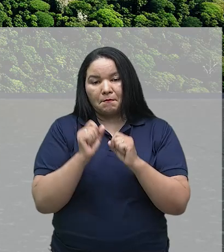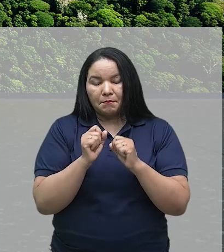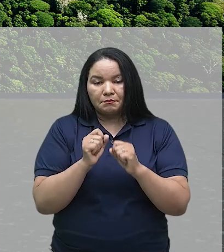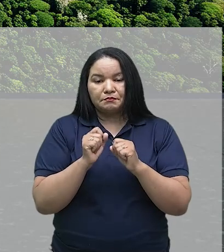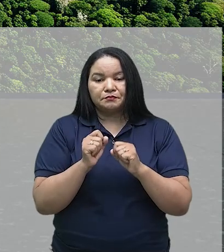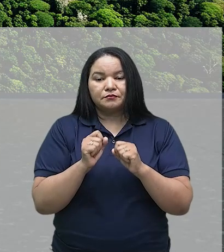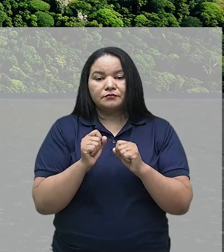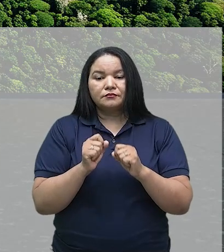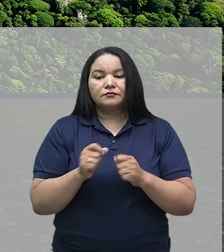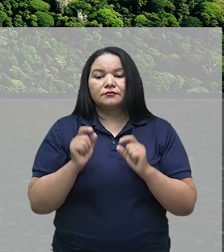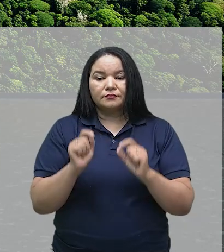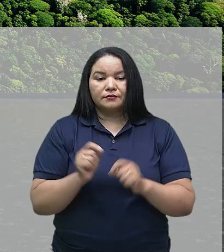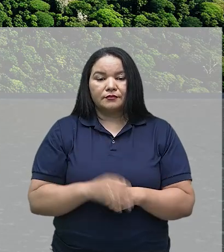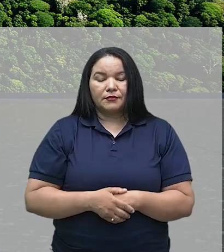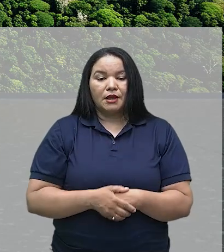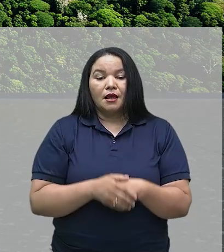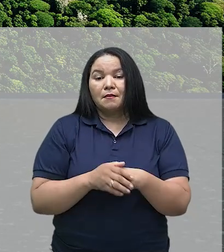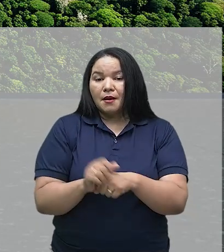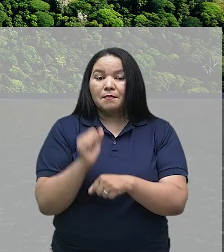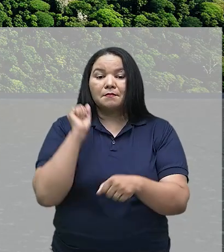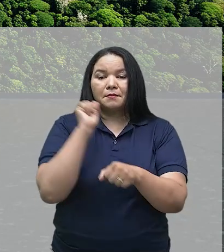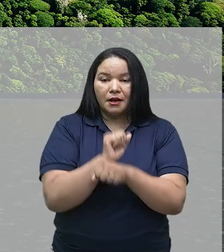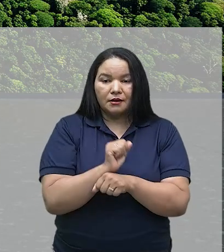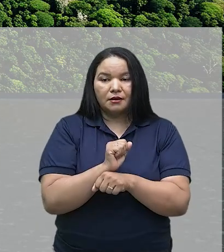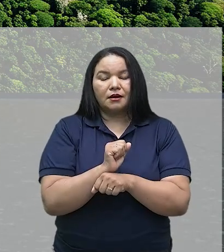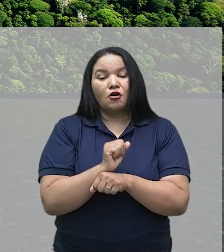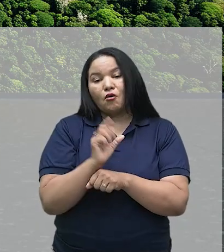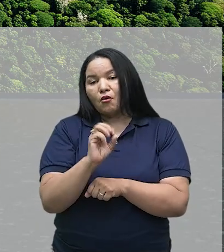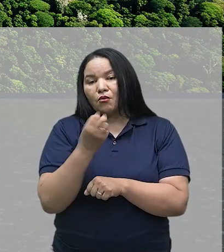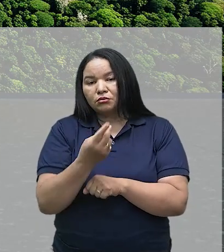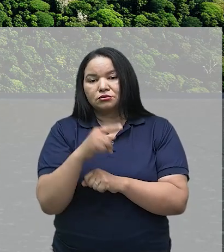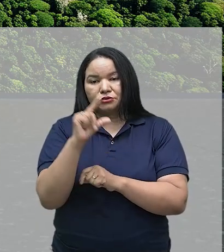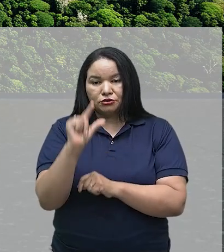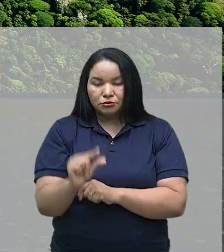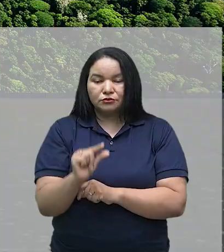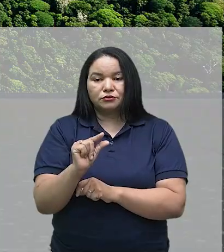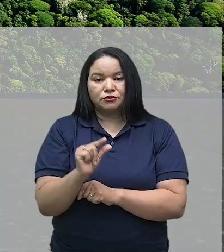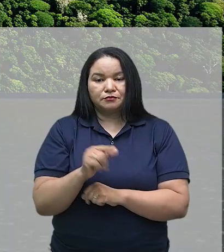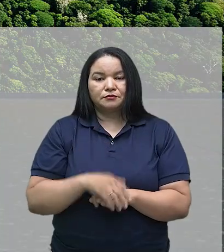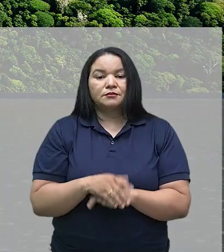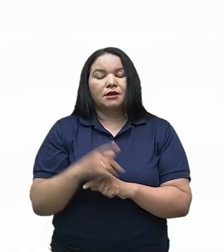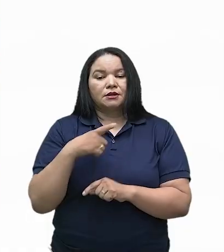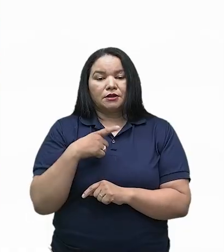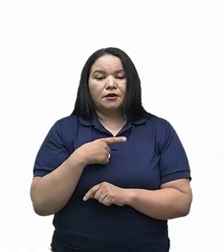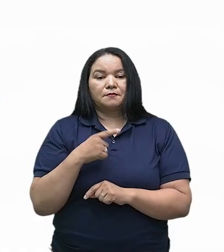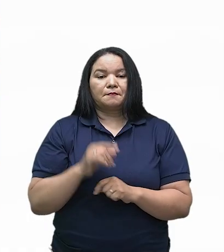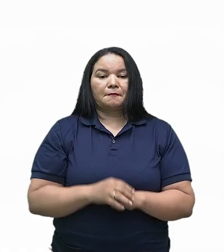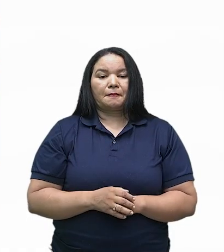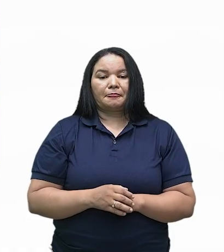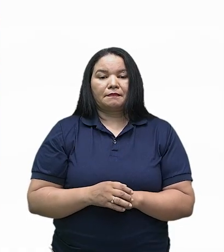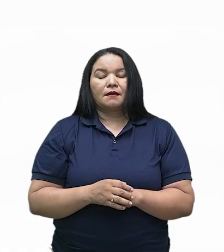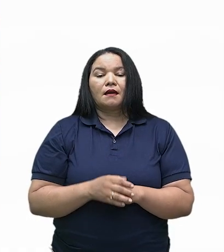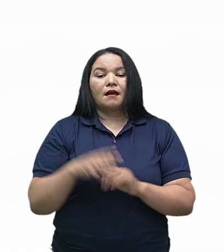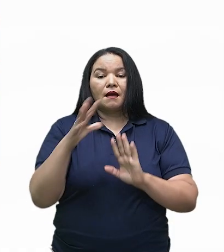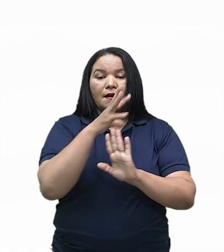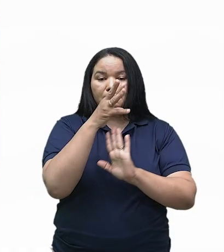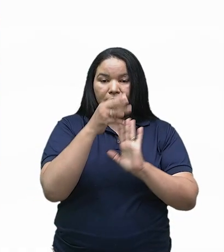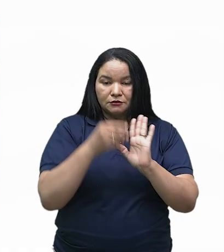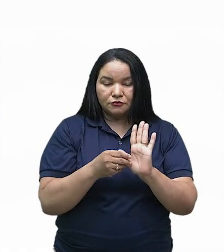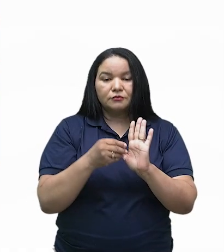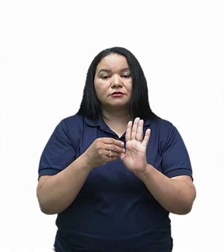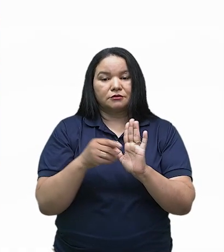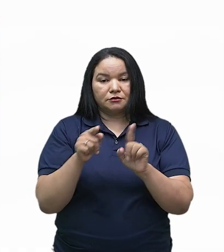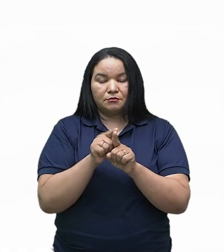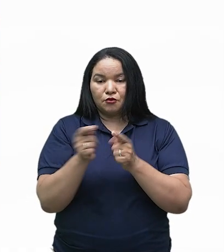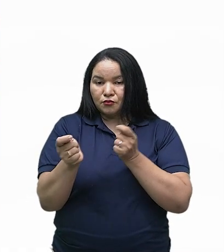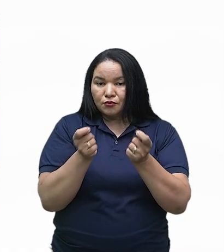tomadas justamente para frear esse aquecimento global. Entre elas, nós temos o papel da Amazônia nessa